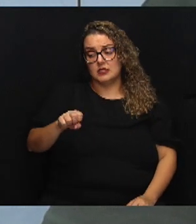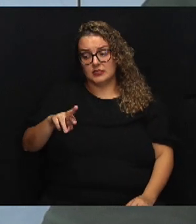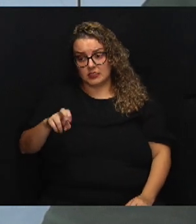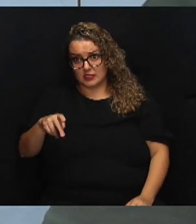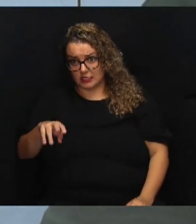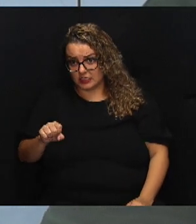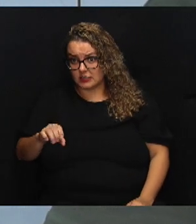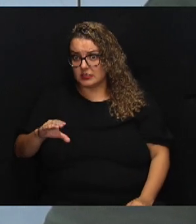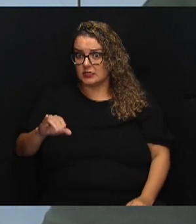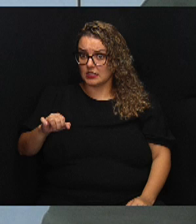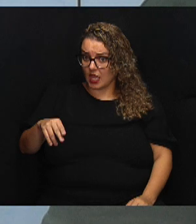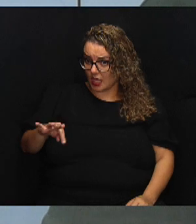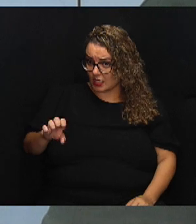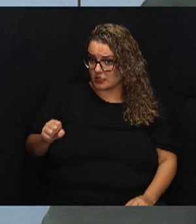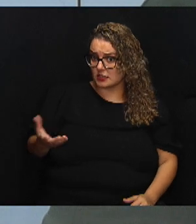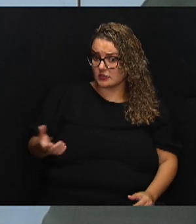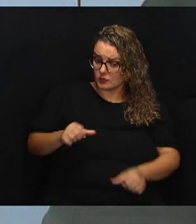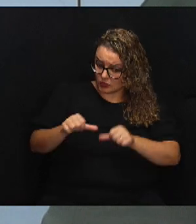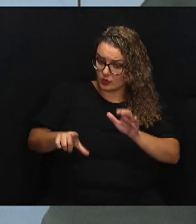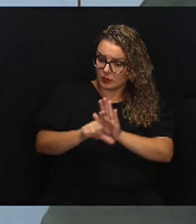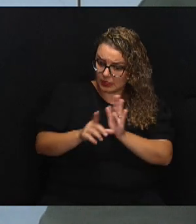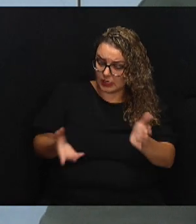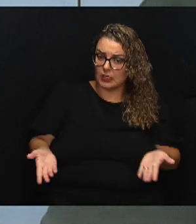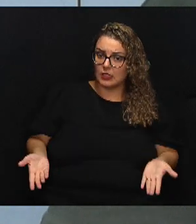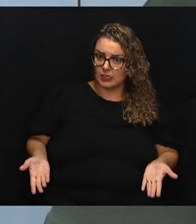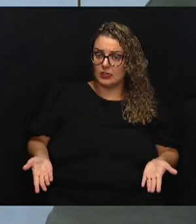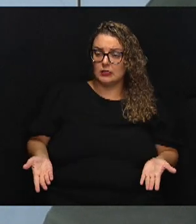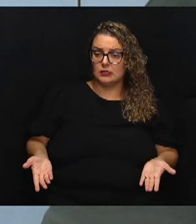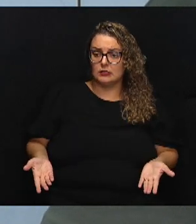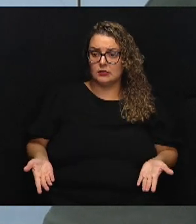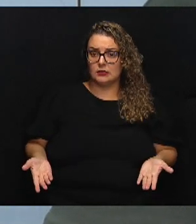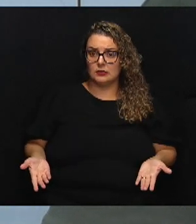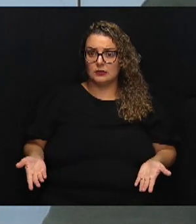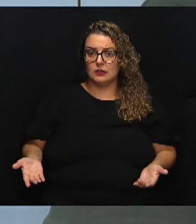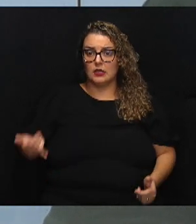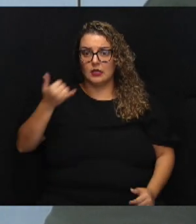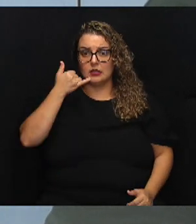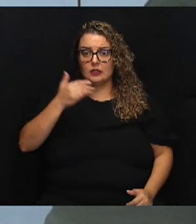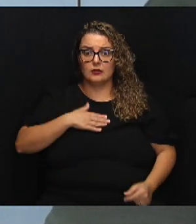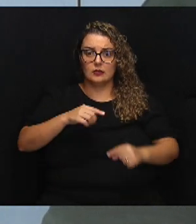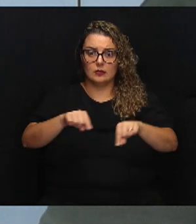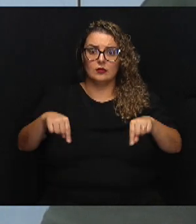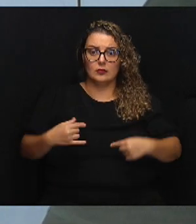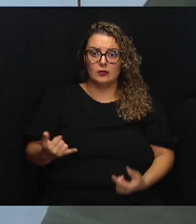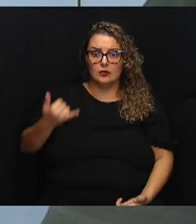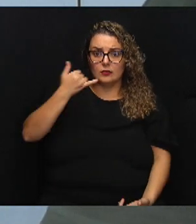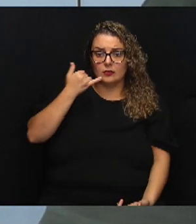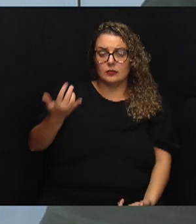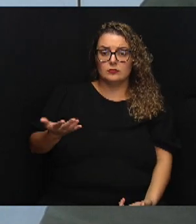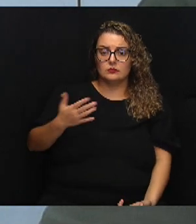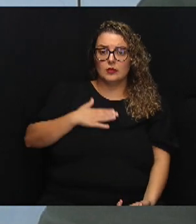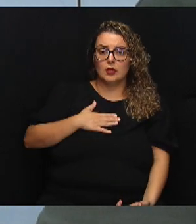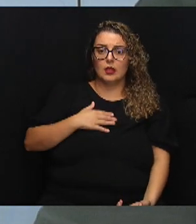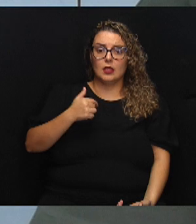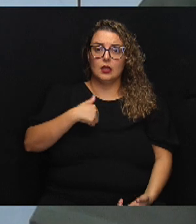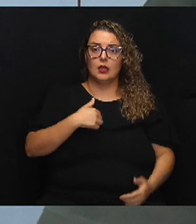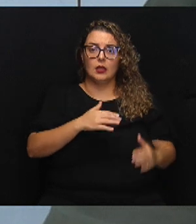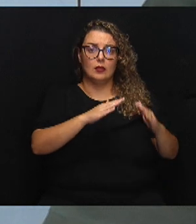daí. A outra coisa que eu falo também, às vezes liga no meu gabinete, eu